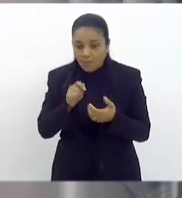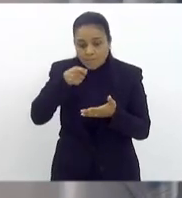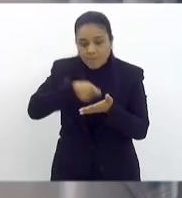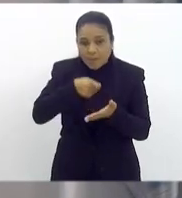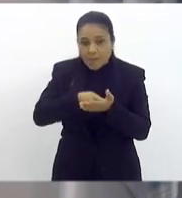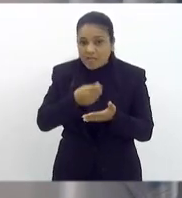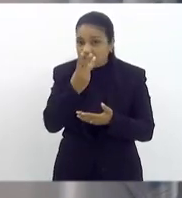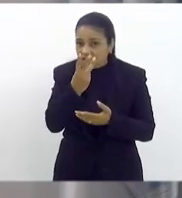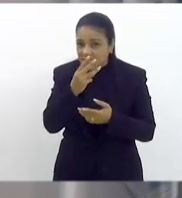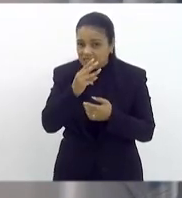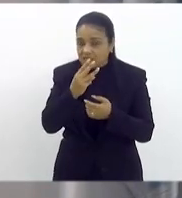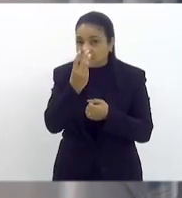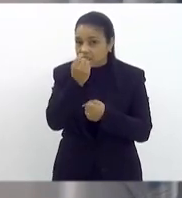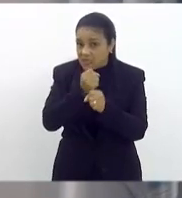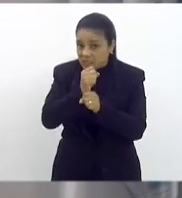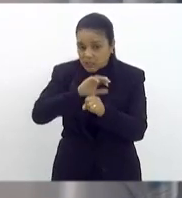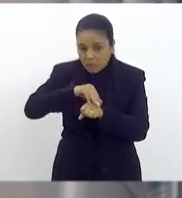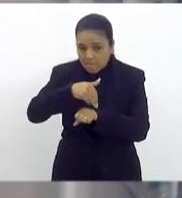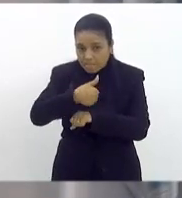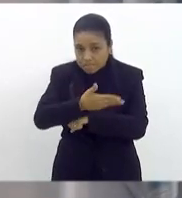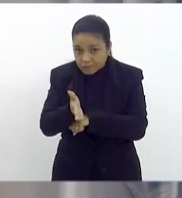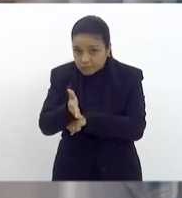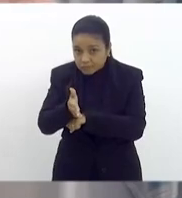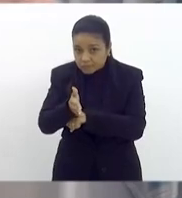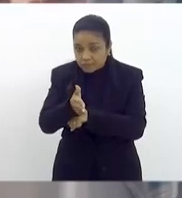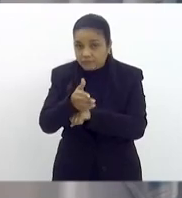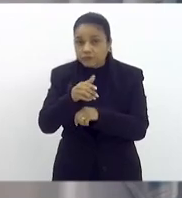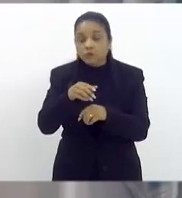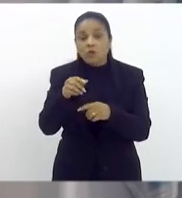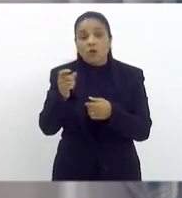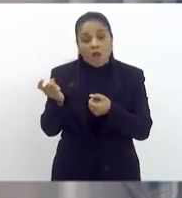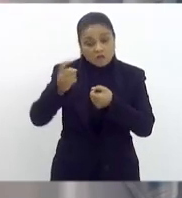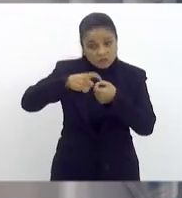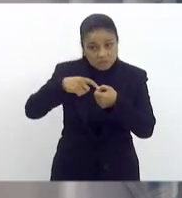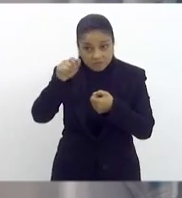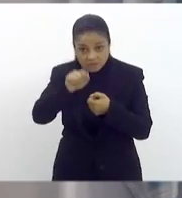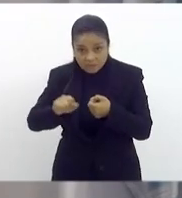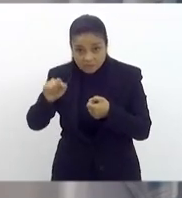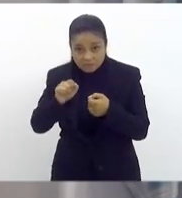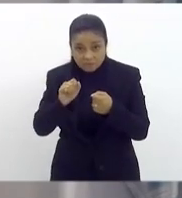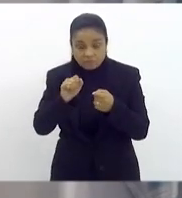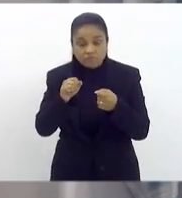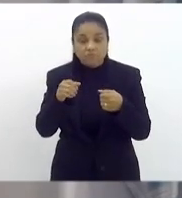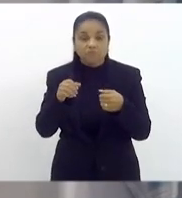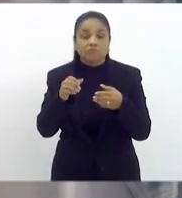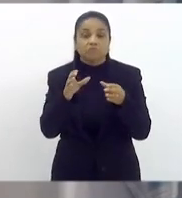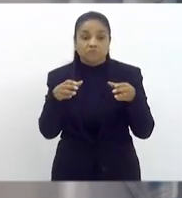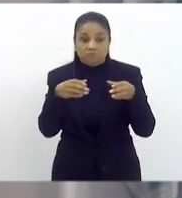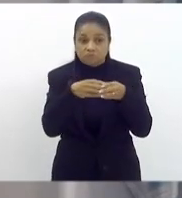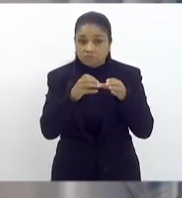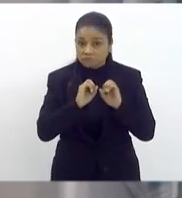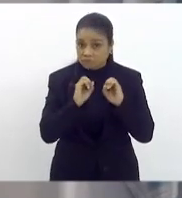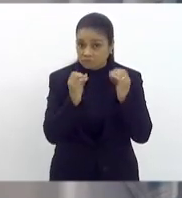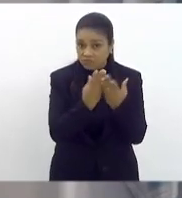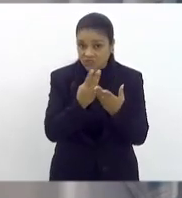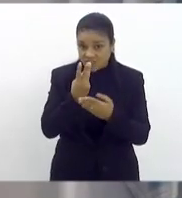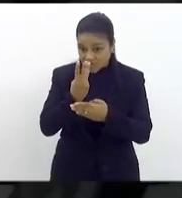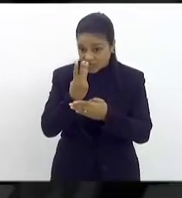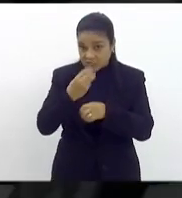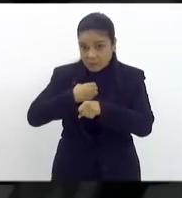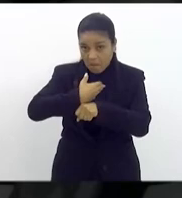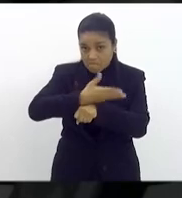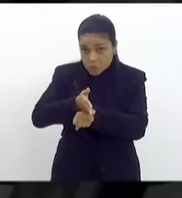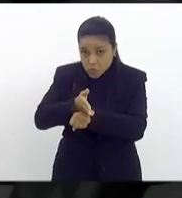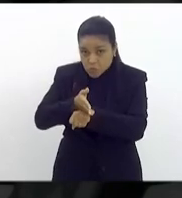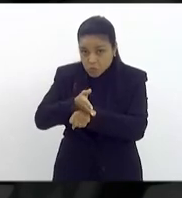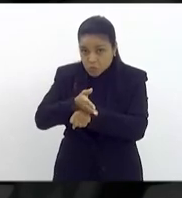O associado. Perdão. O associado das associações de gestão coletiva de vocês. Depois de 3 anos. Não, isso eu não posso